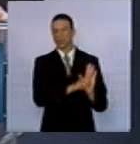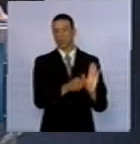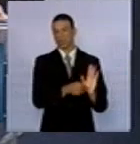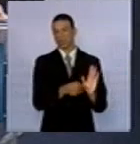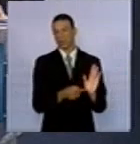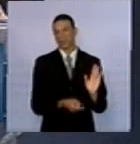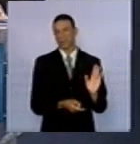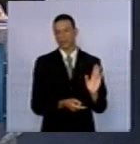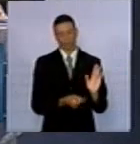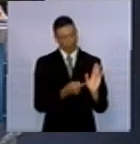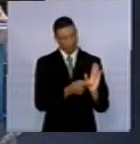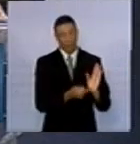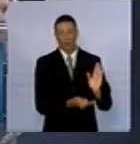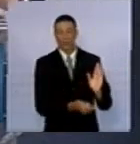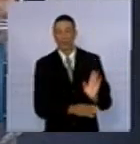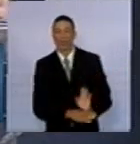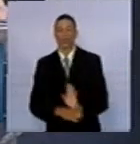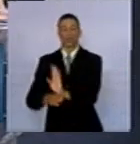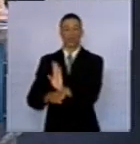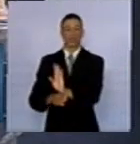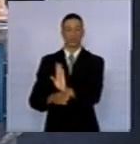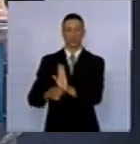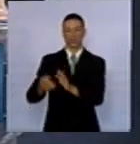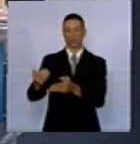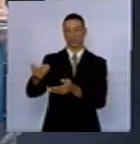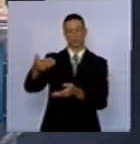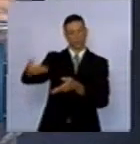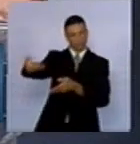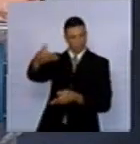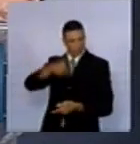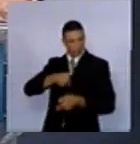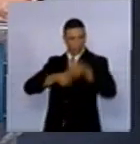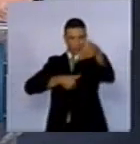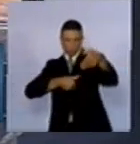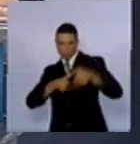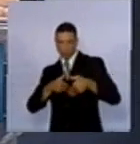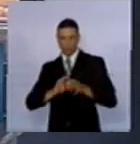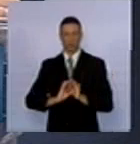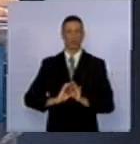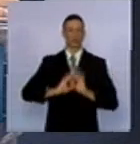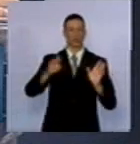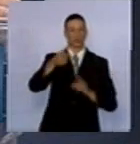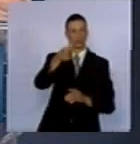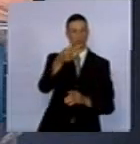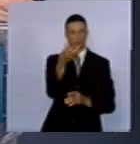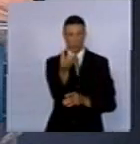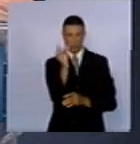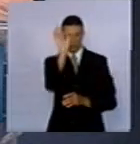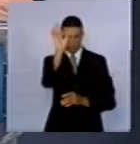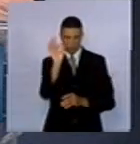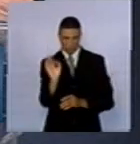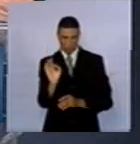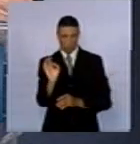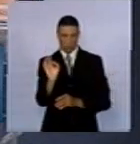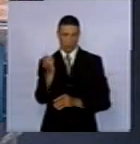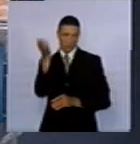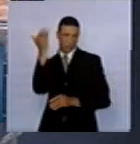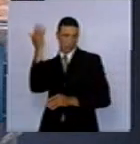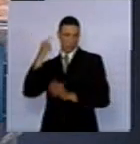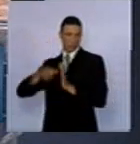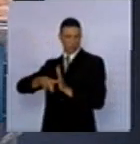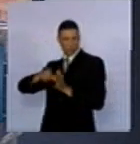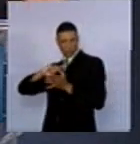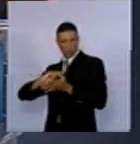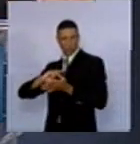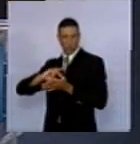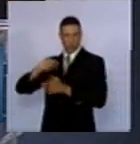então a possibilidade né de vários pedidos de 76,10 de serviço anteriores já